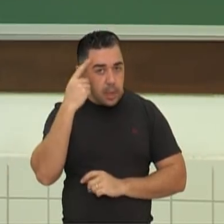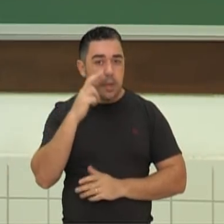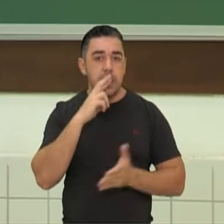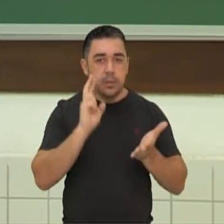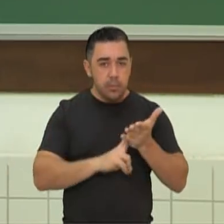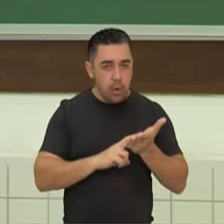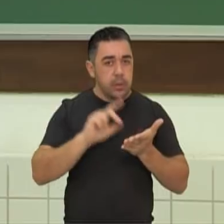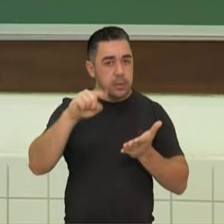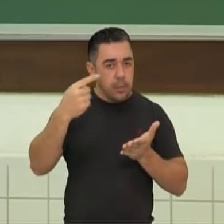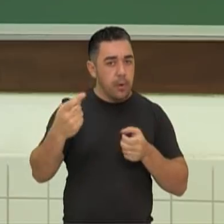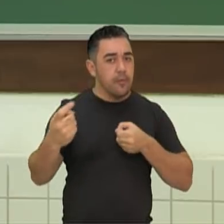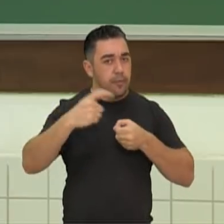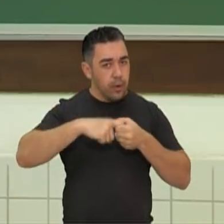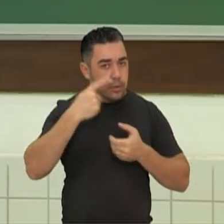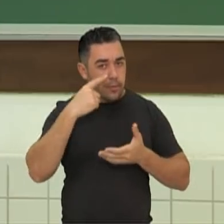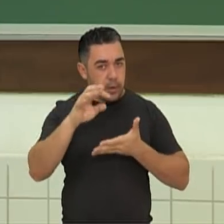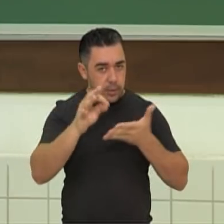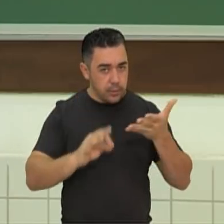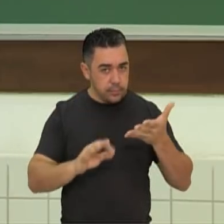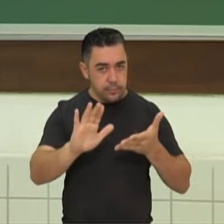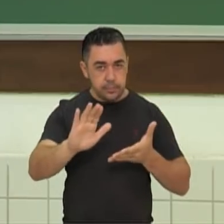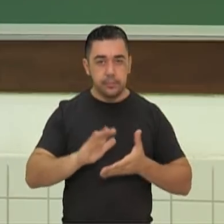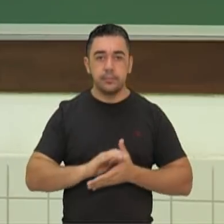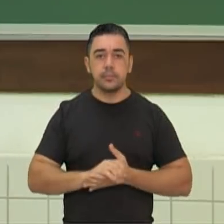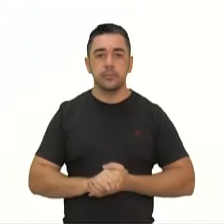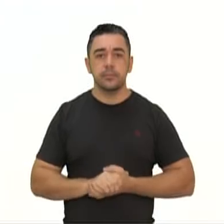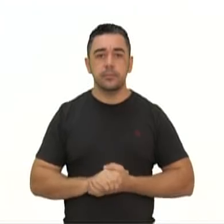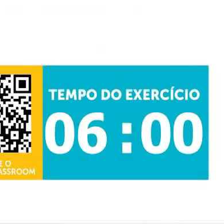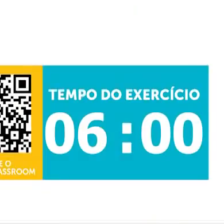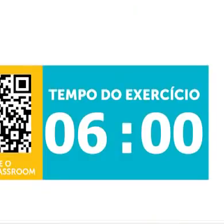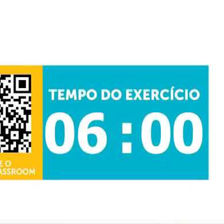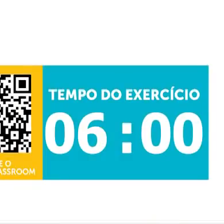respondam e nós voltamos em alguns instantes.